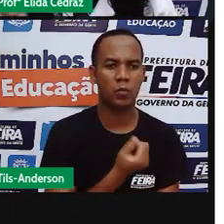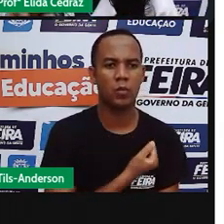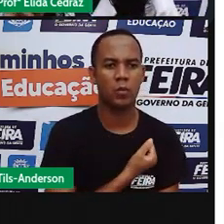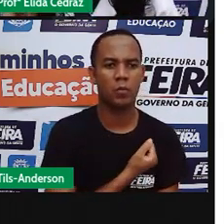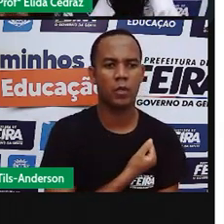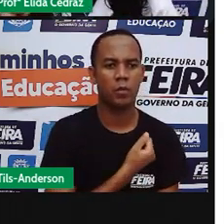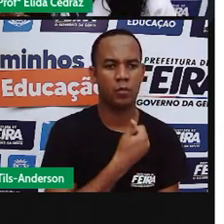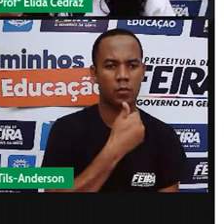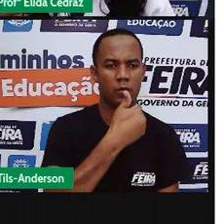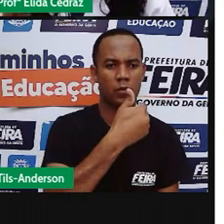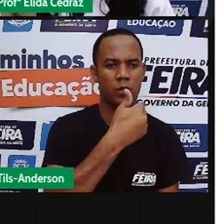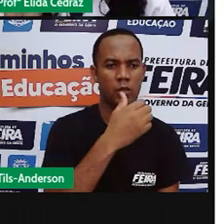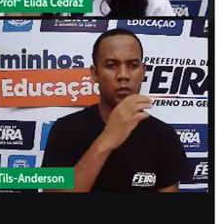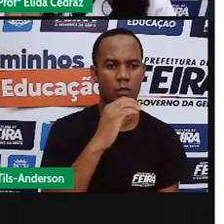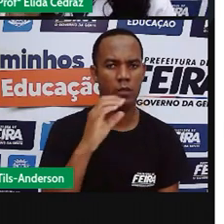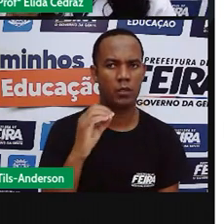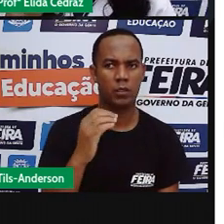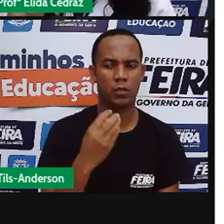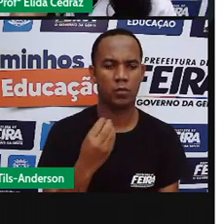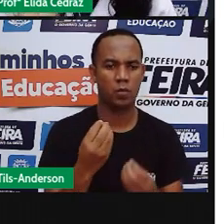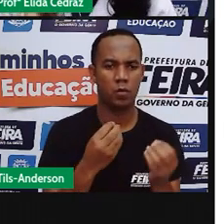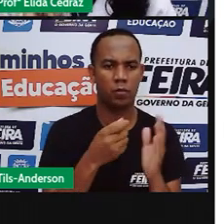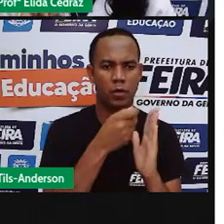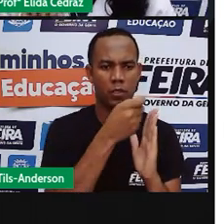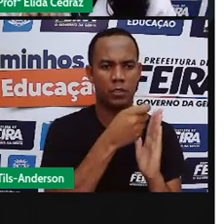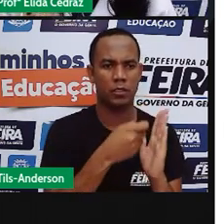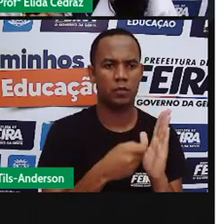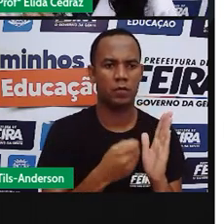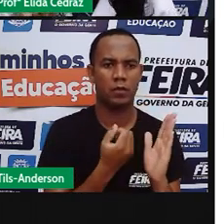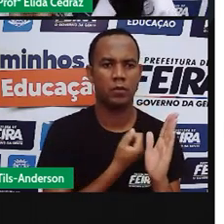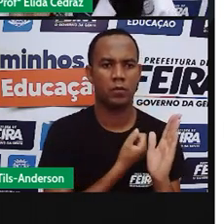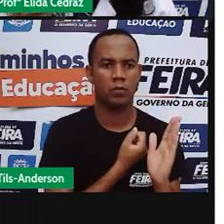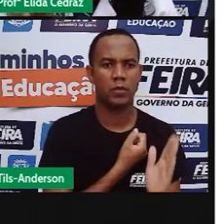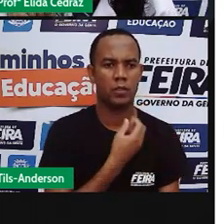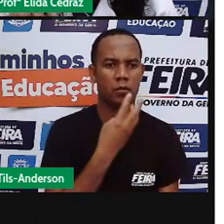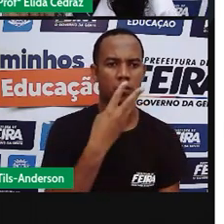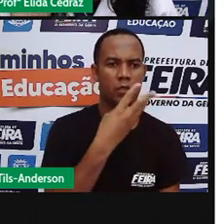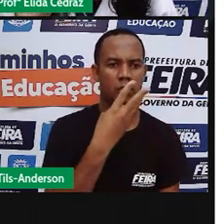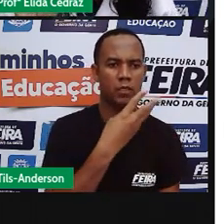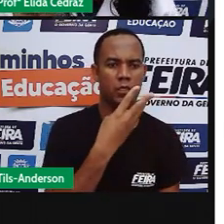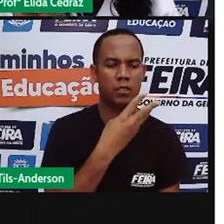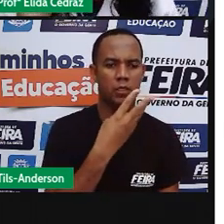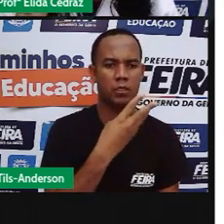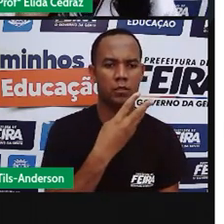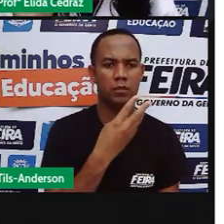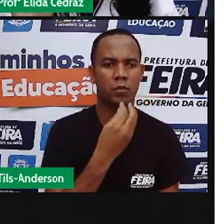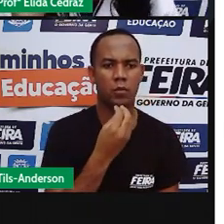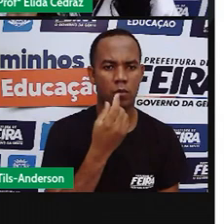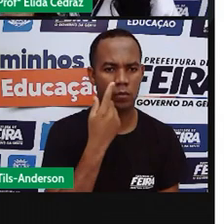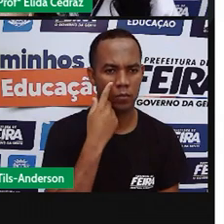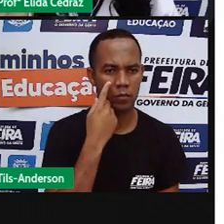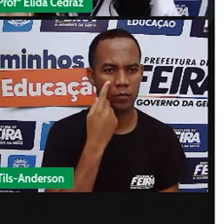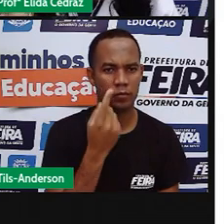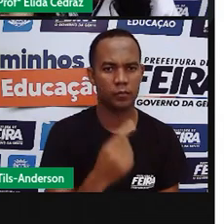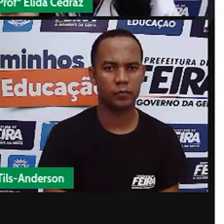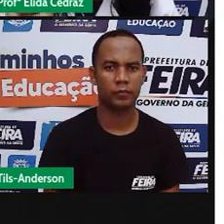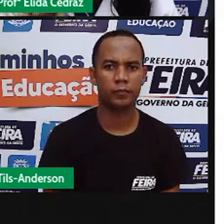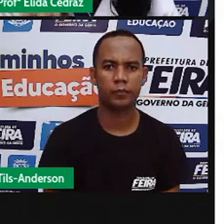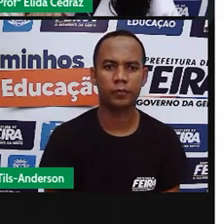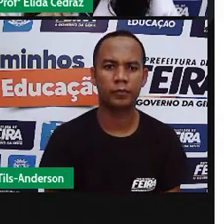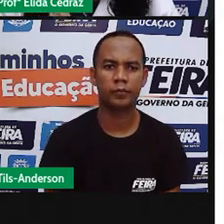nós vamos escrever os números com três algarismos. 100 é 1, 0,